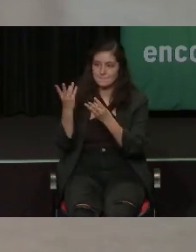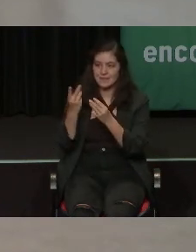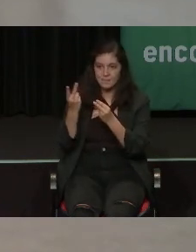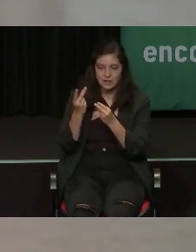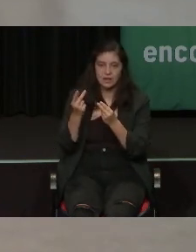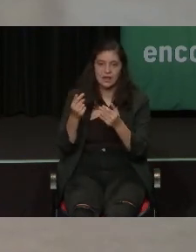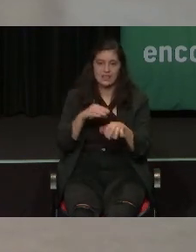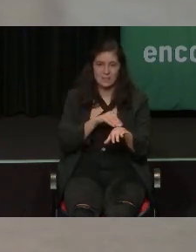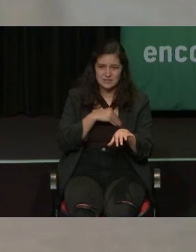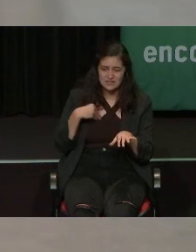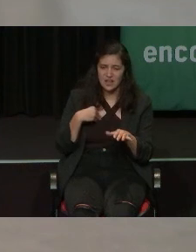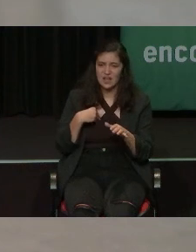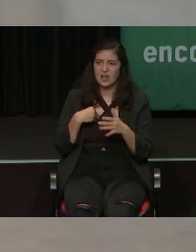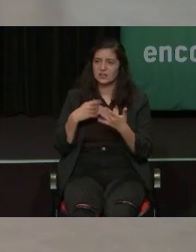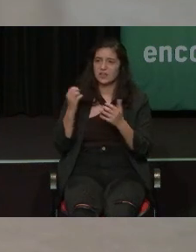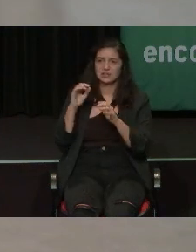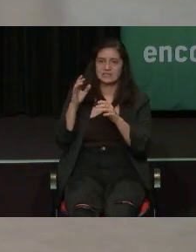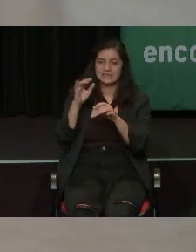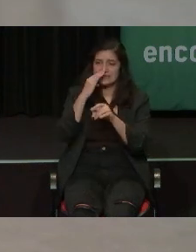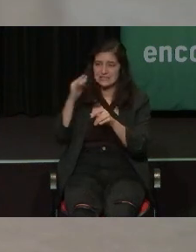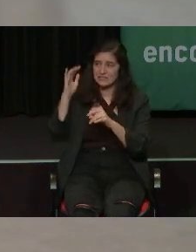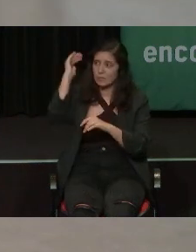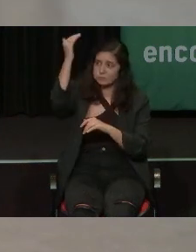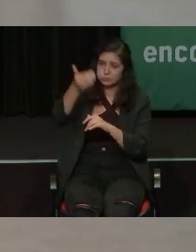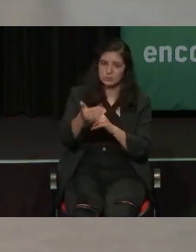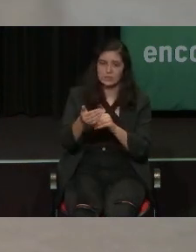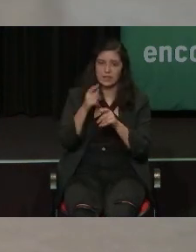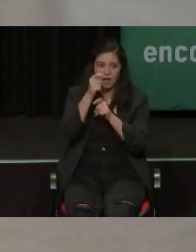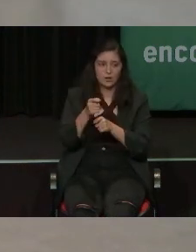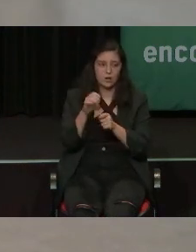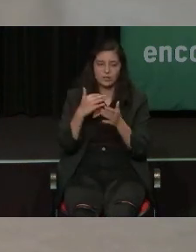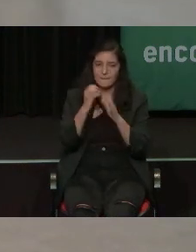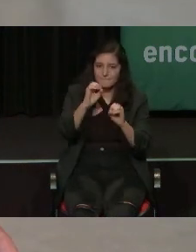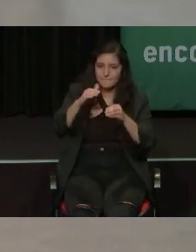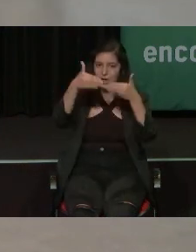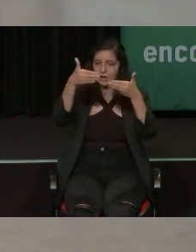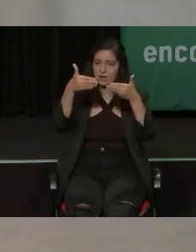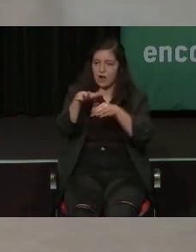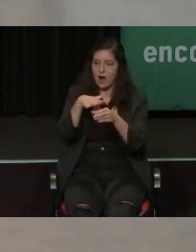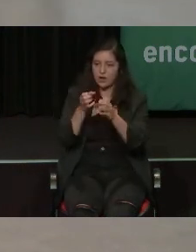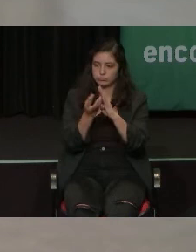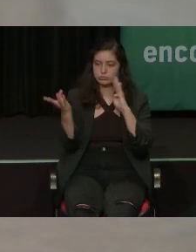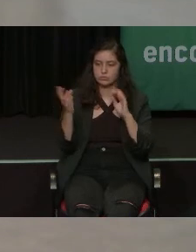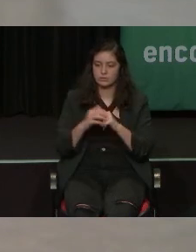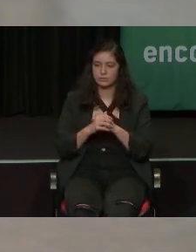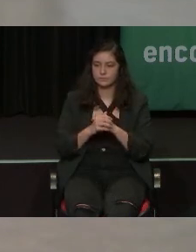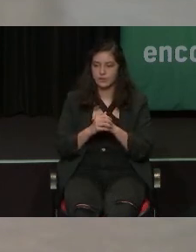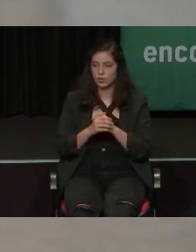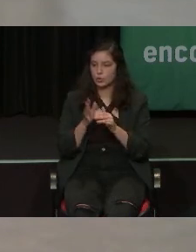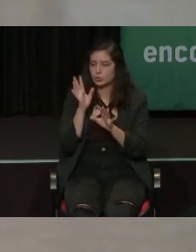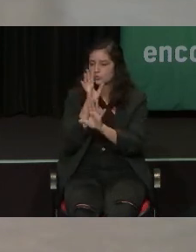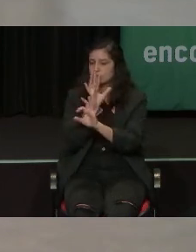da medicina, da astronomia, da agricultura, sendo pioneiro em muitas destas áreas. O seu